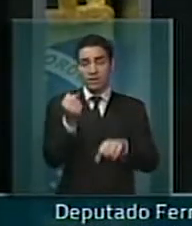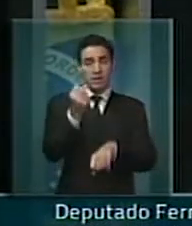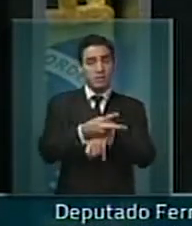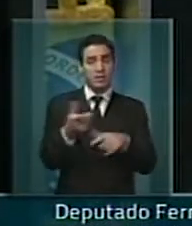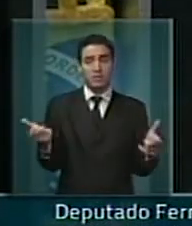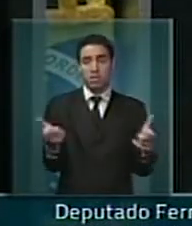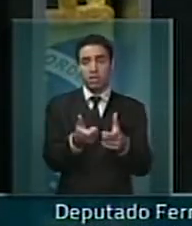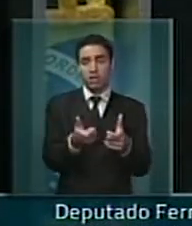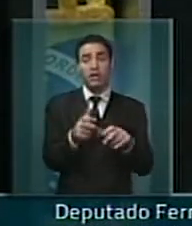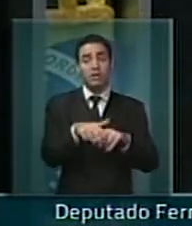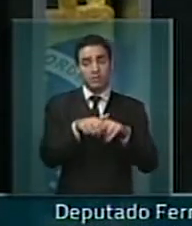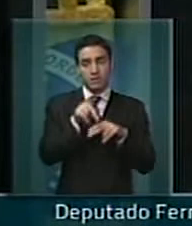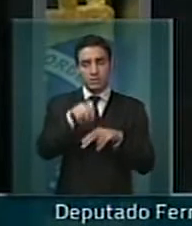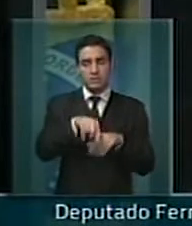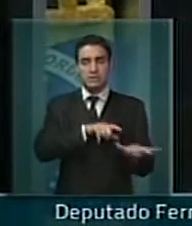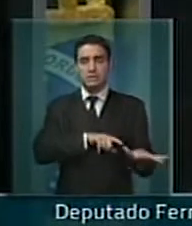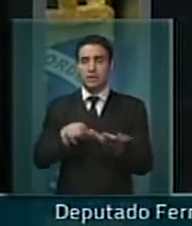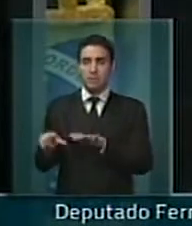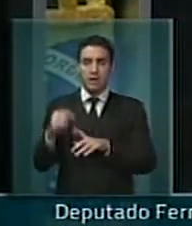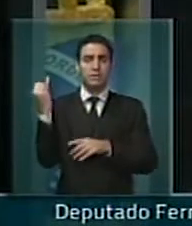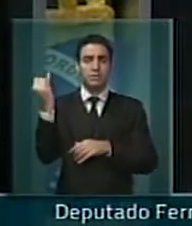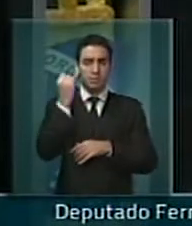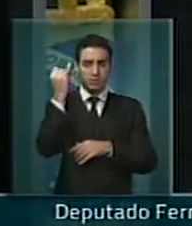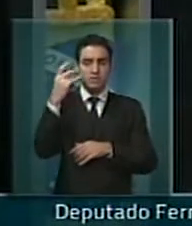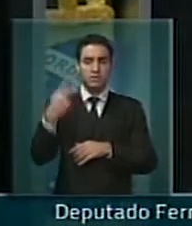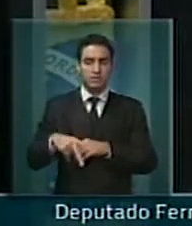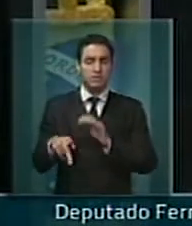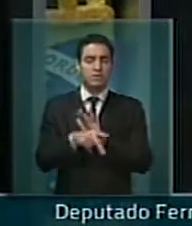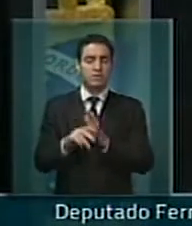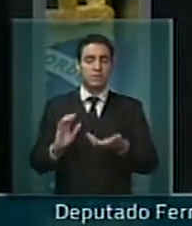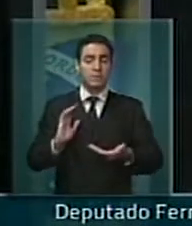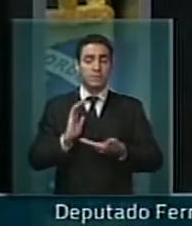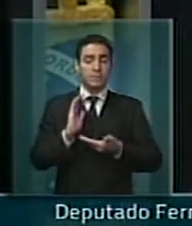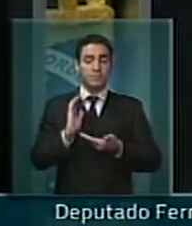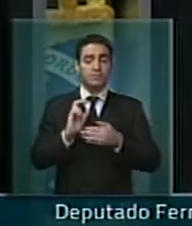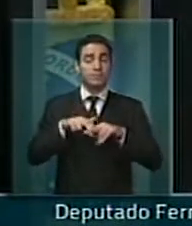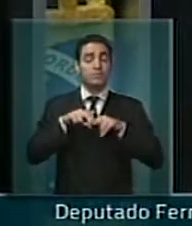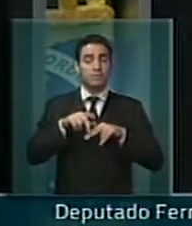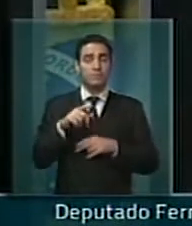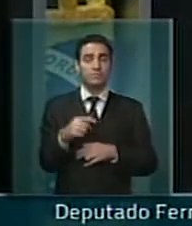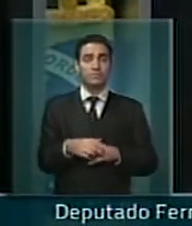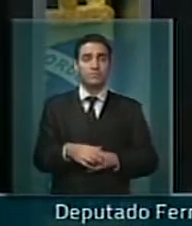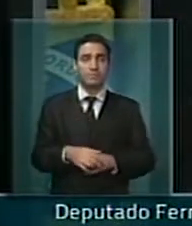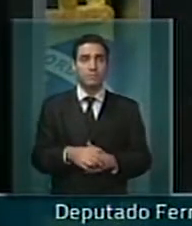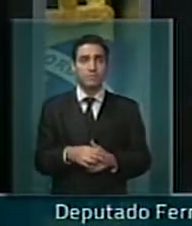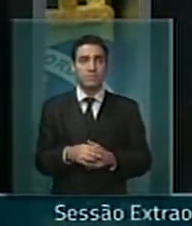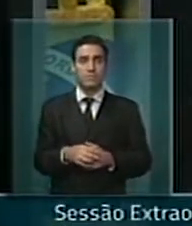Portanto, penso que foi uma semana muito importante para esse parlamento e que nós...